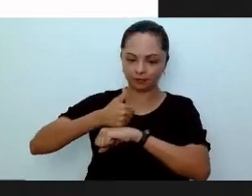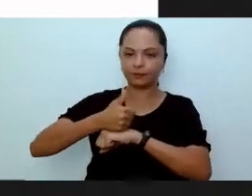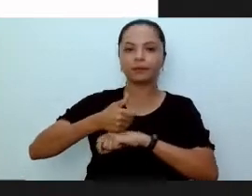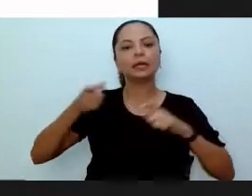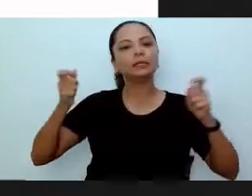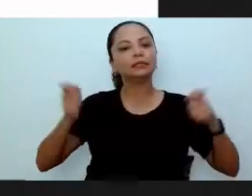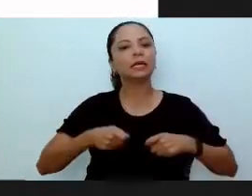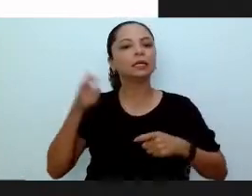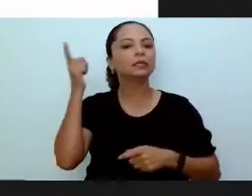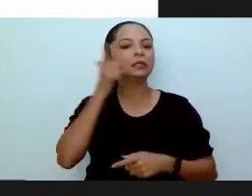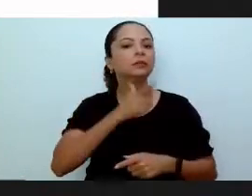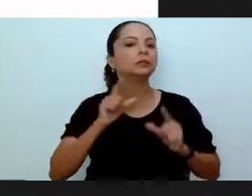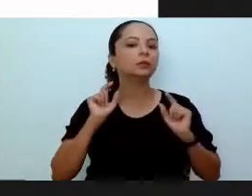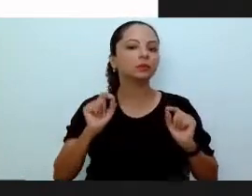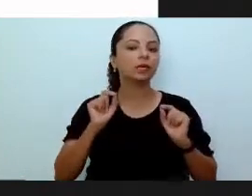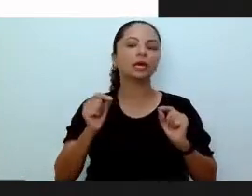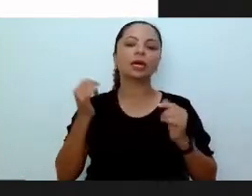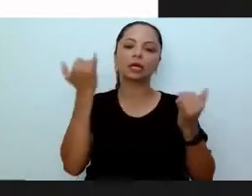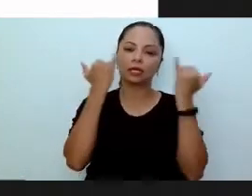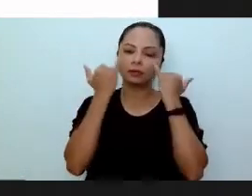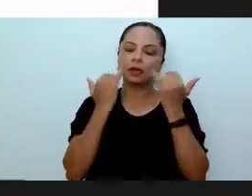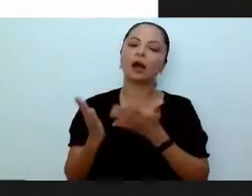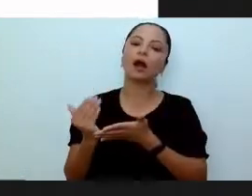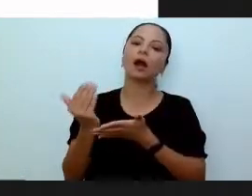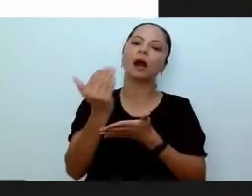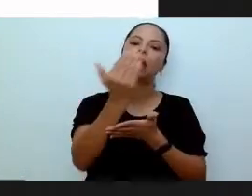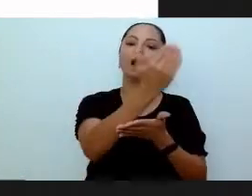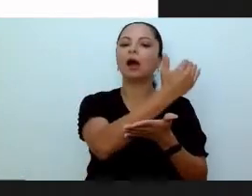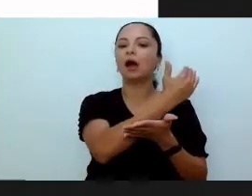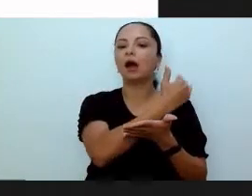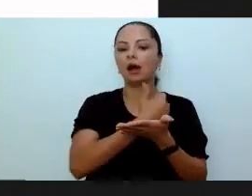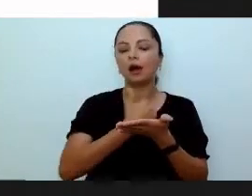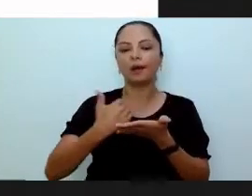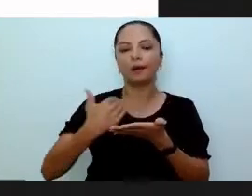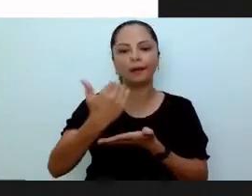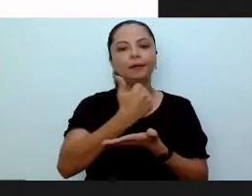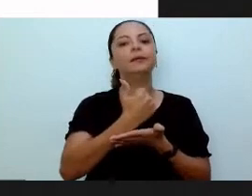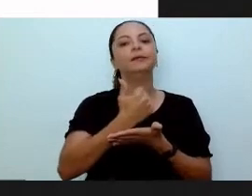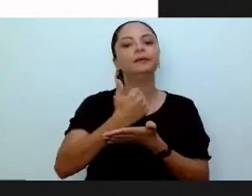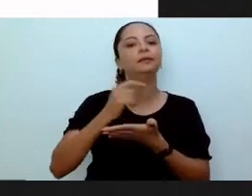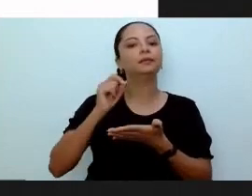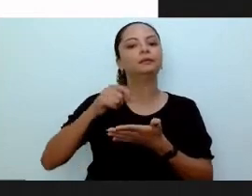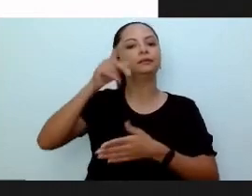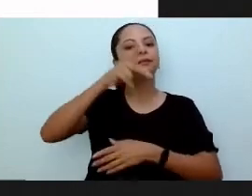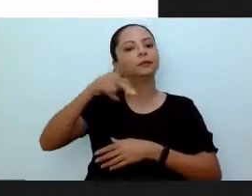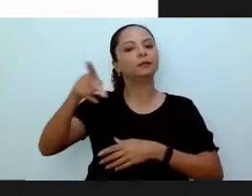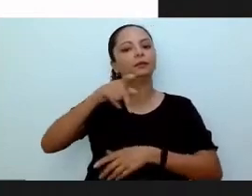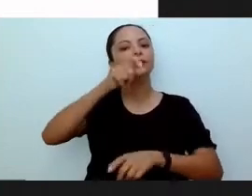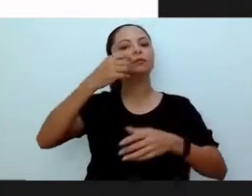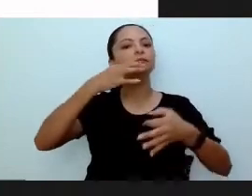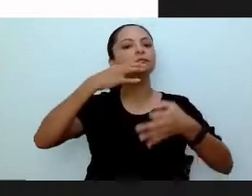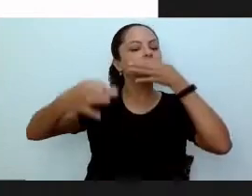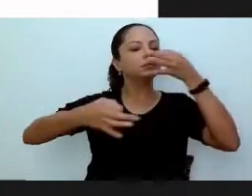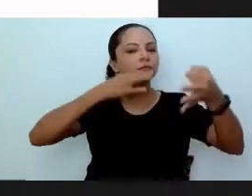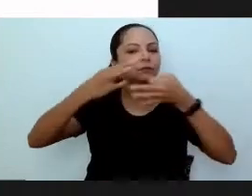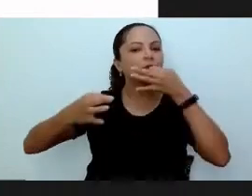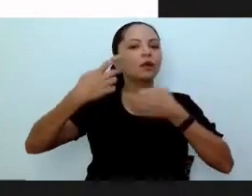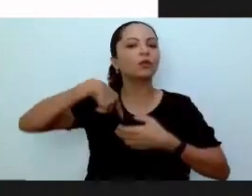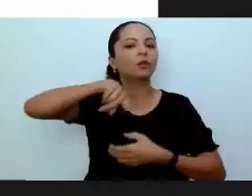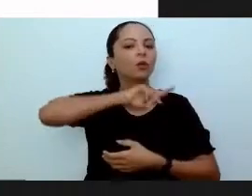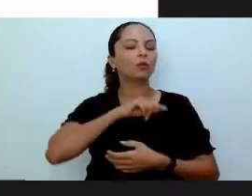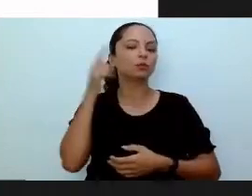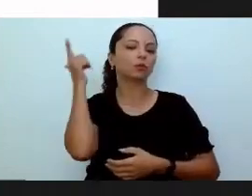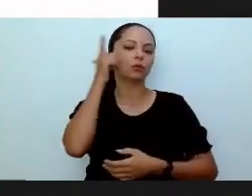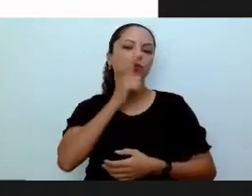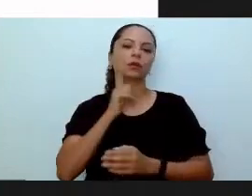que tenhamos dados a partir da voz dos professores e assim a gente consegue identificar quais são